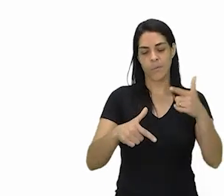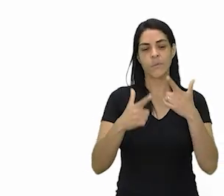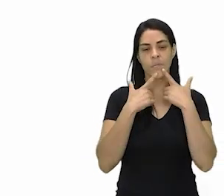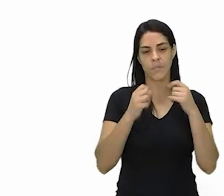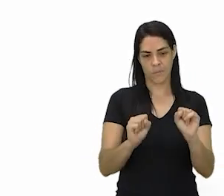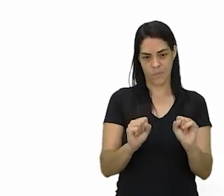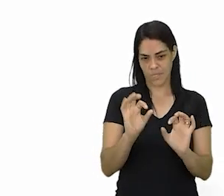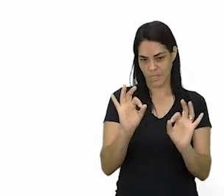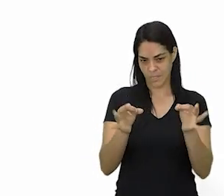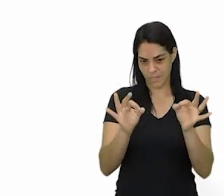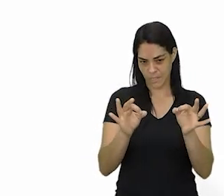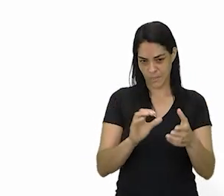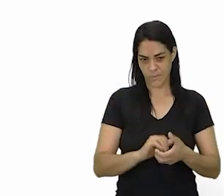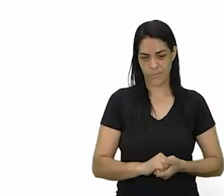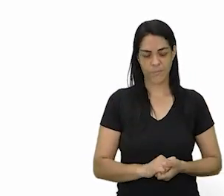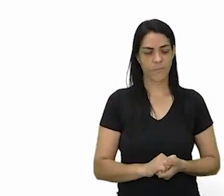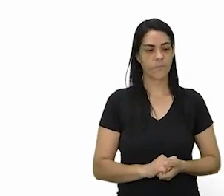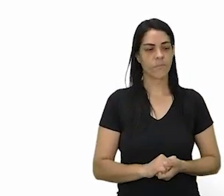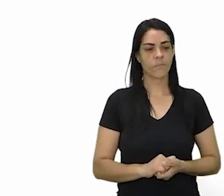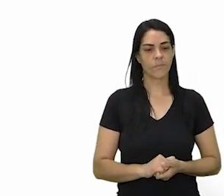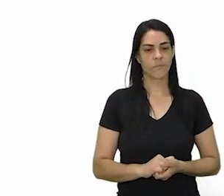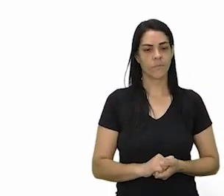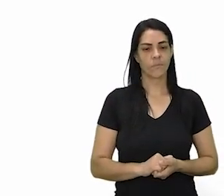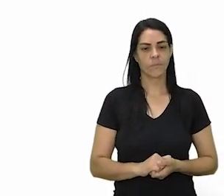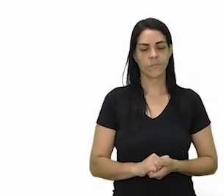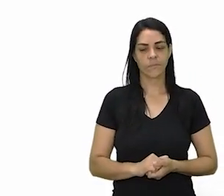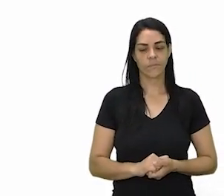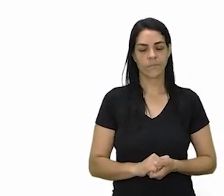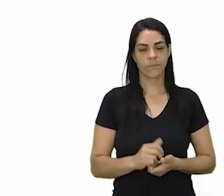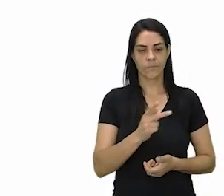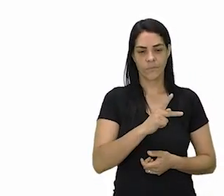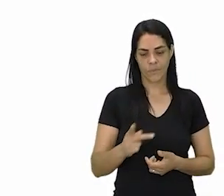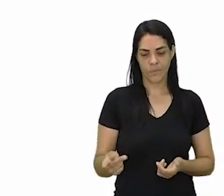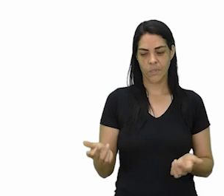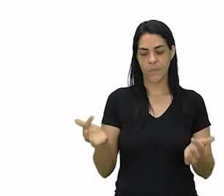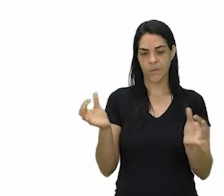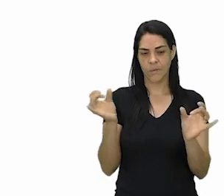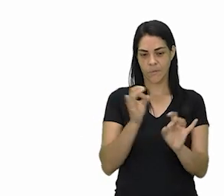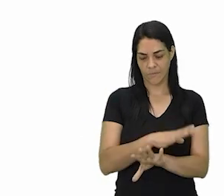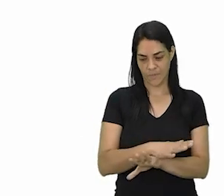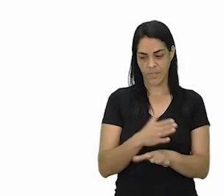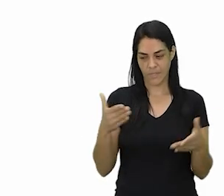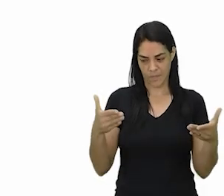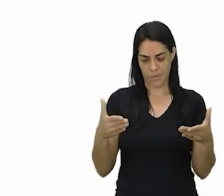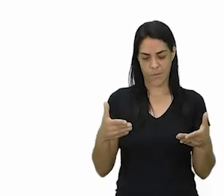tá certo? Vou voltar para a Suzete finalizar, então, agora. Obrigada.